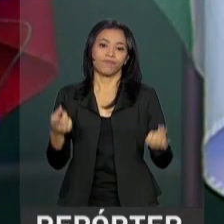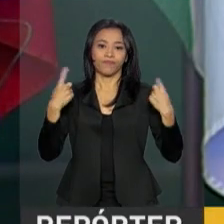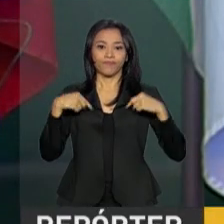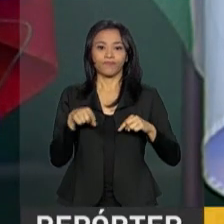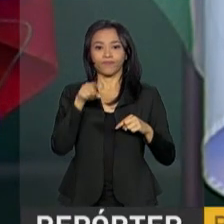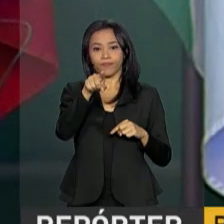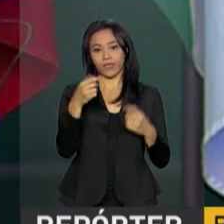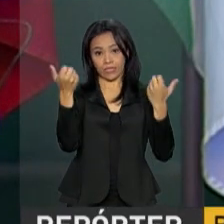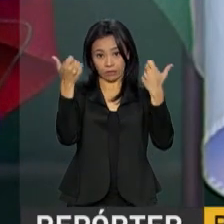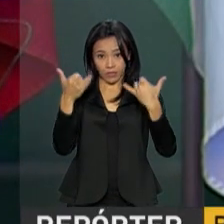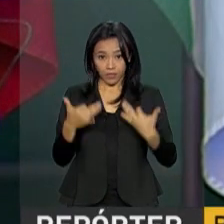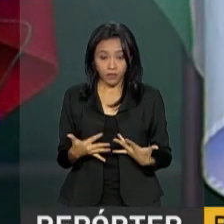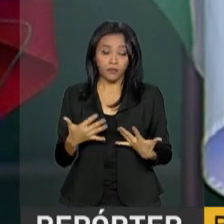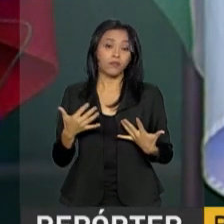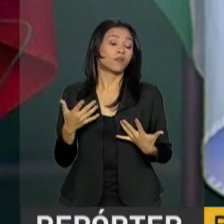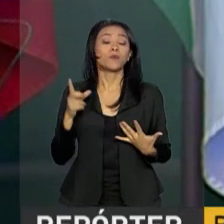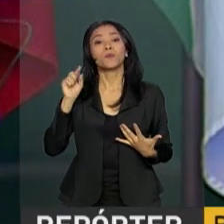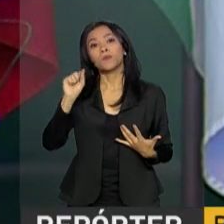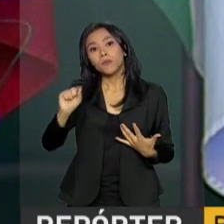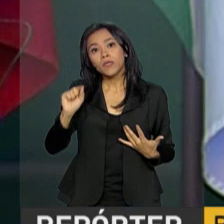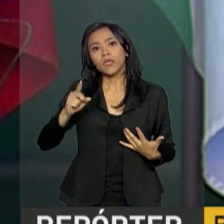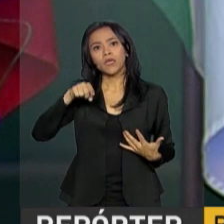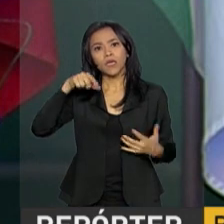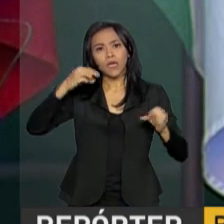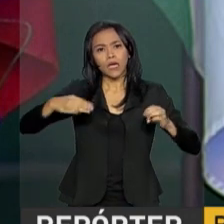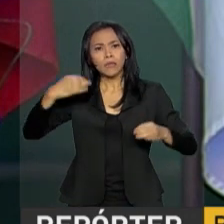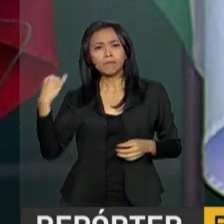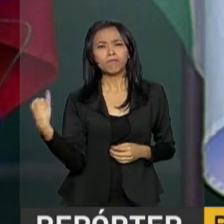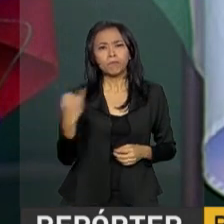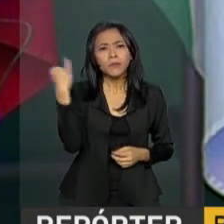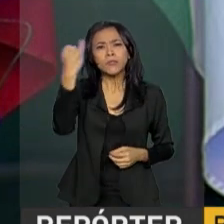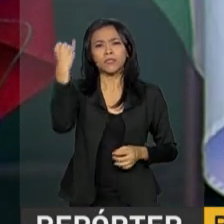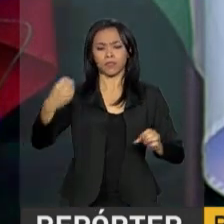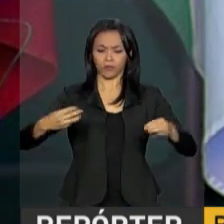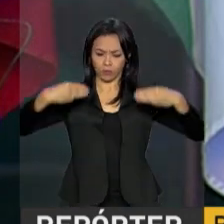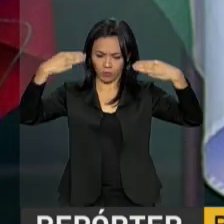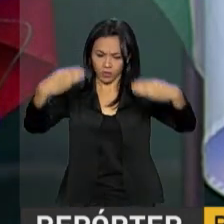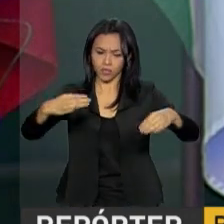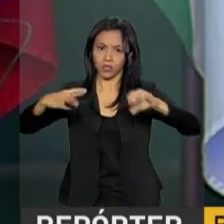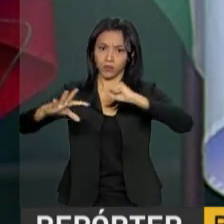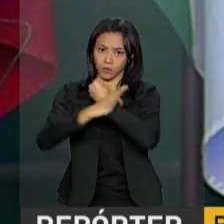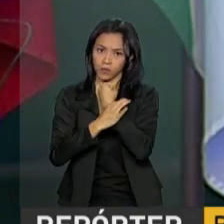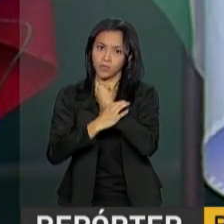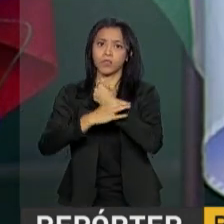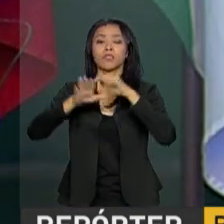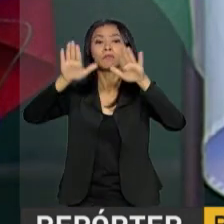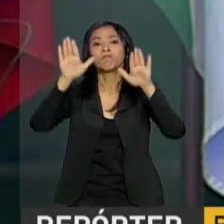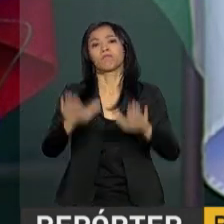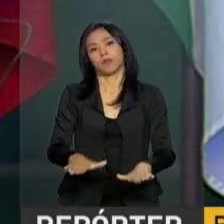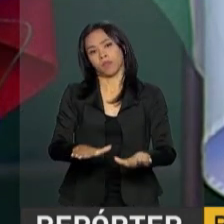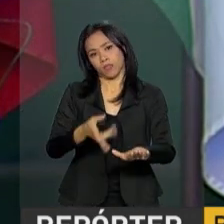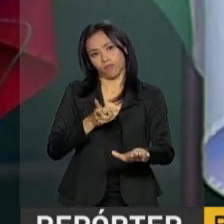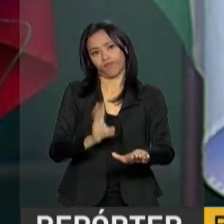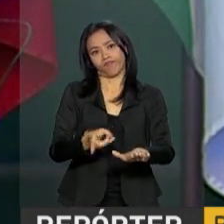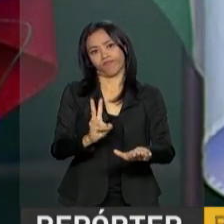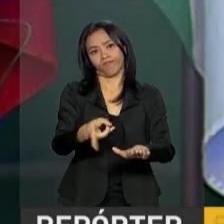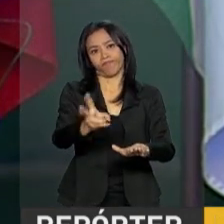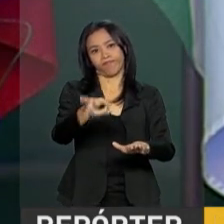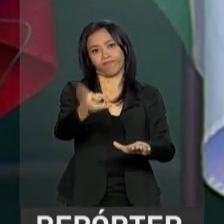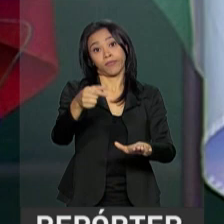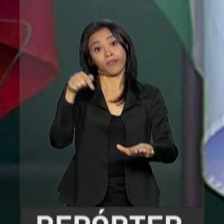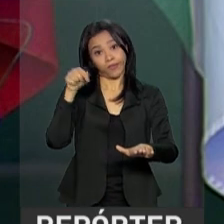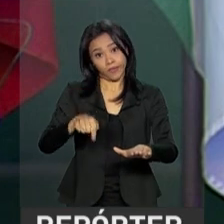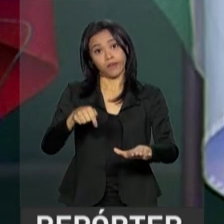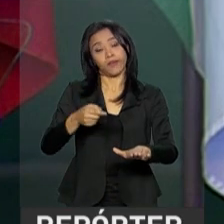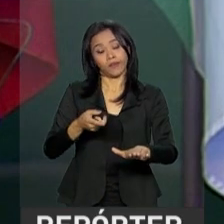a sua necessidade a sua importância está sem sombra de dúvida sua perenidade autoriza a